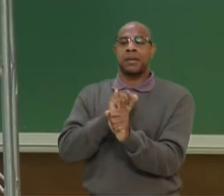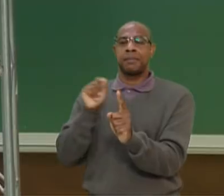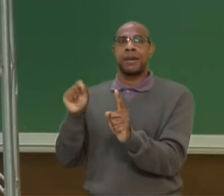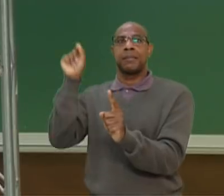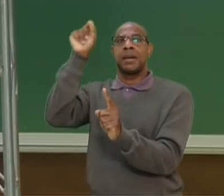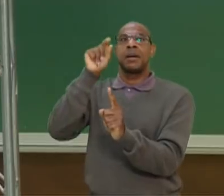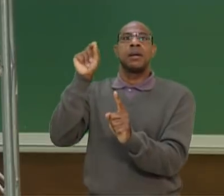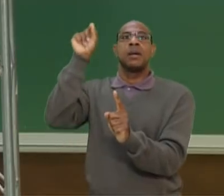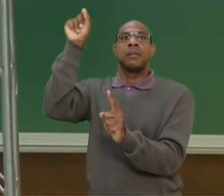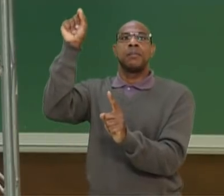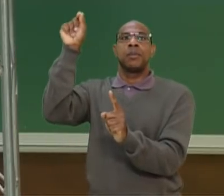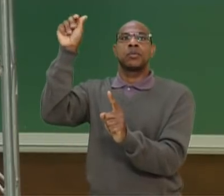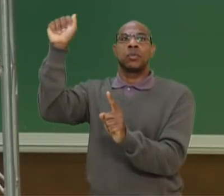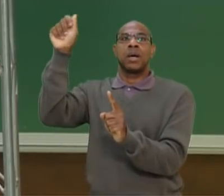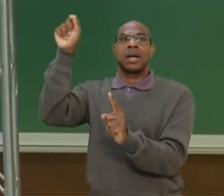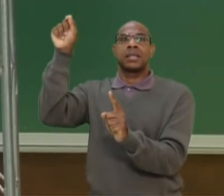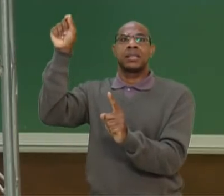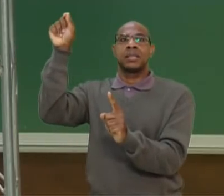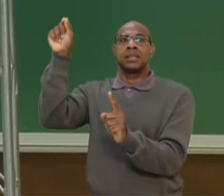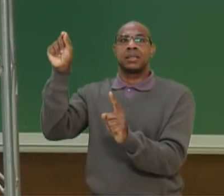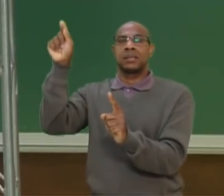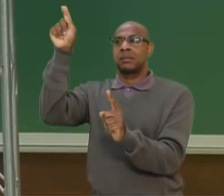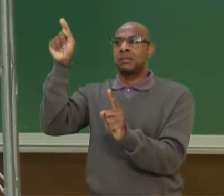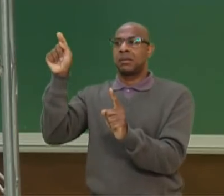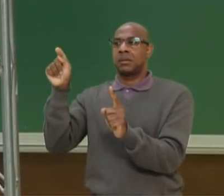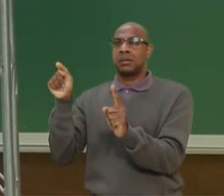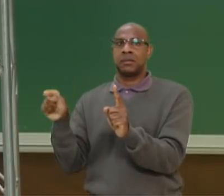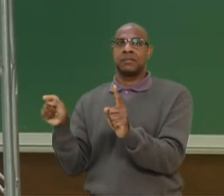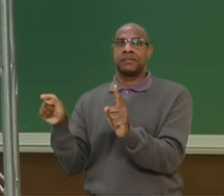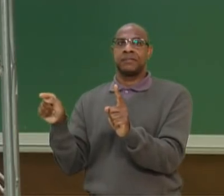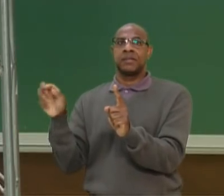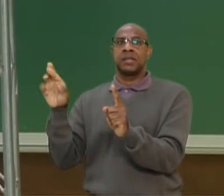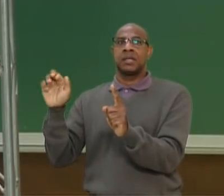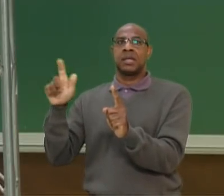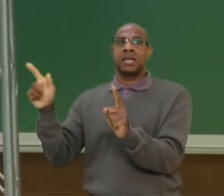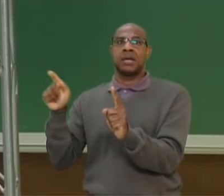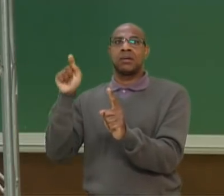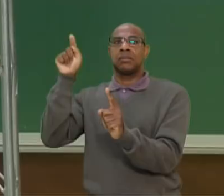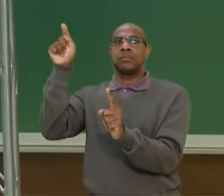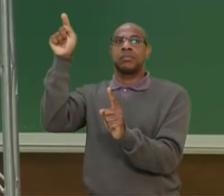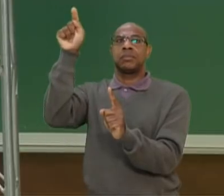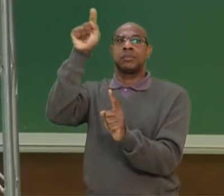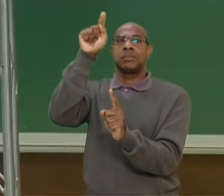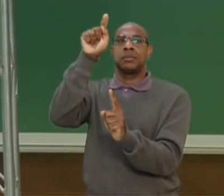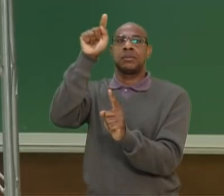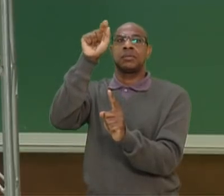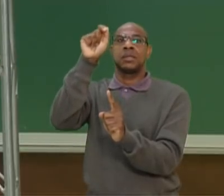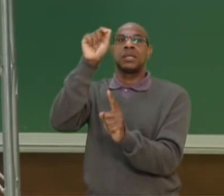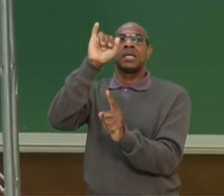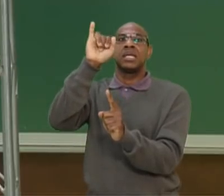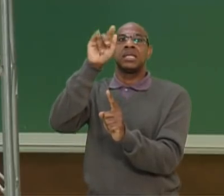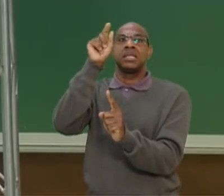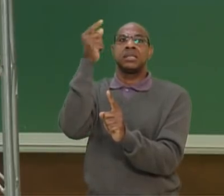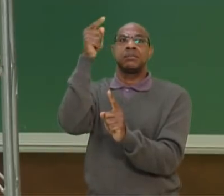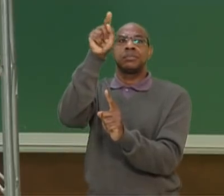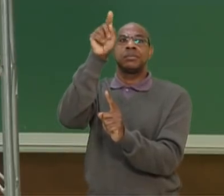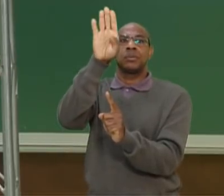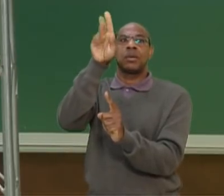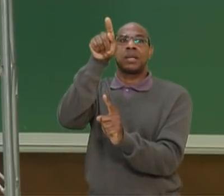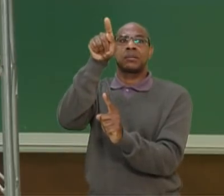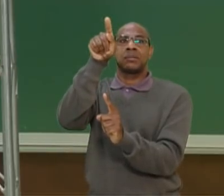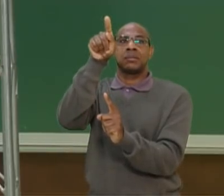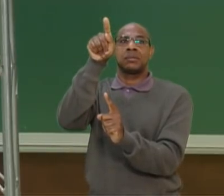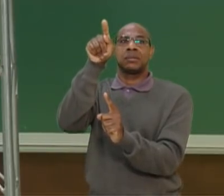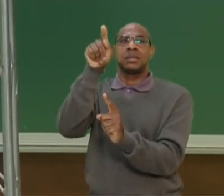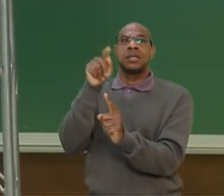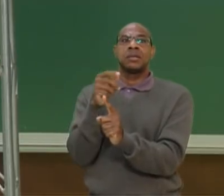ele tem 3 para o X, 3 para o real e 4 para a parte imaginária. Então, representamos aqui, ó, 3 e